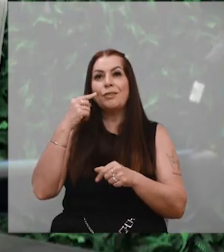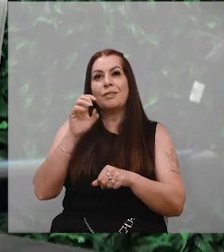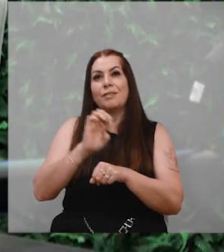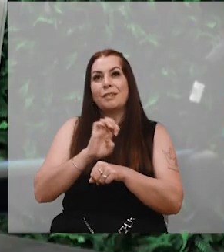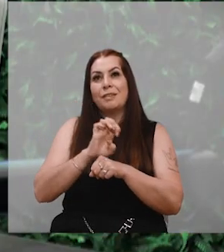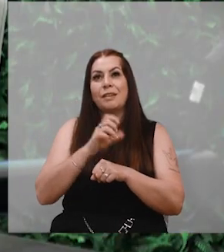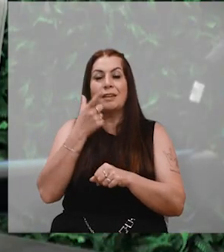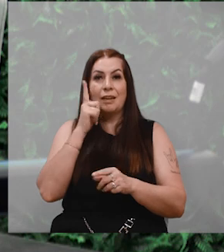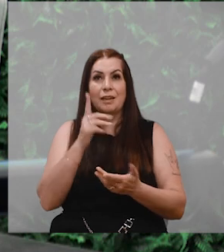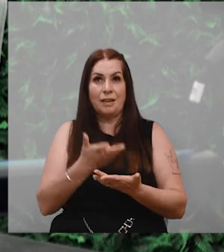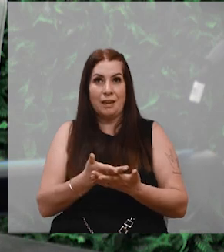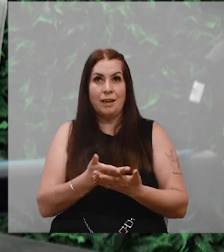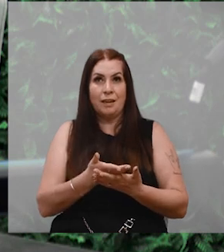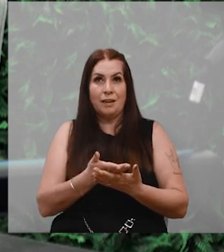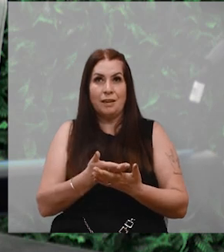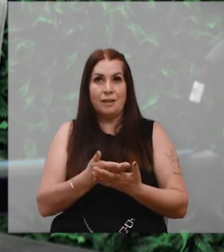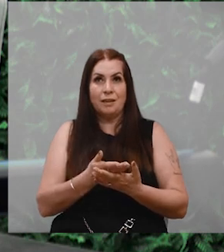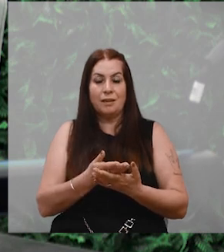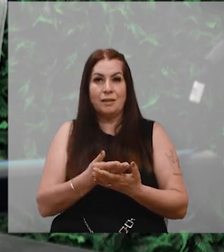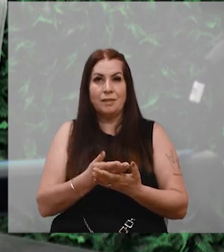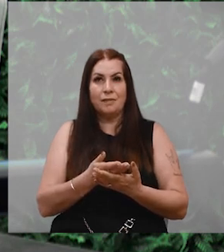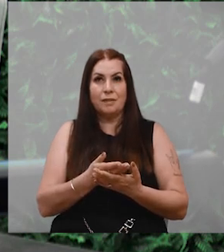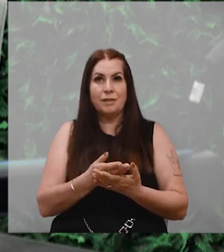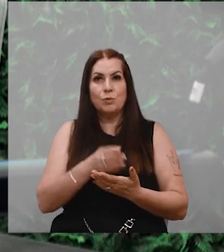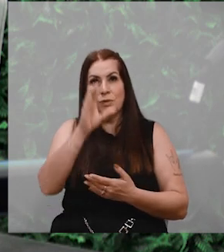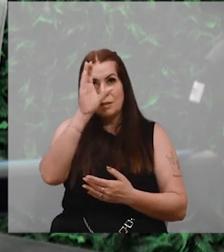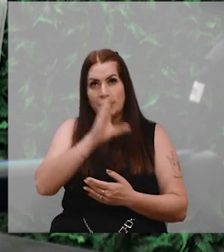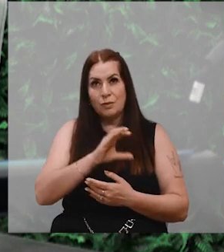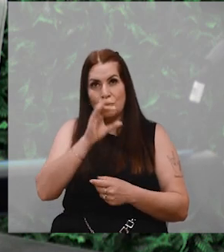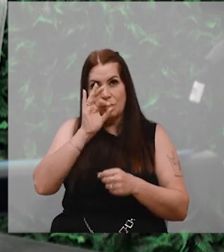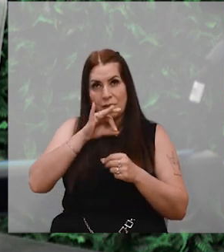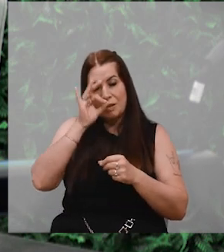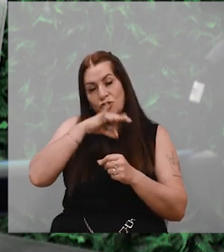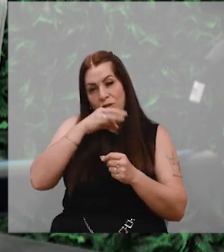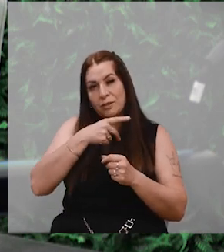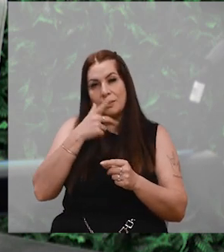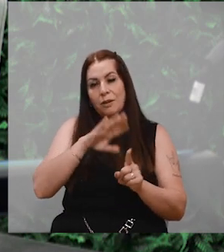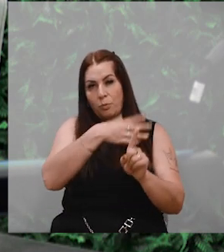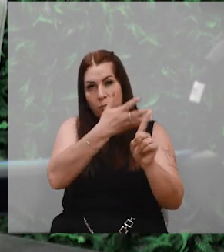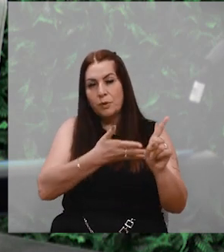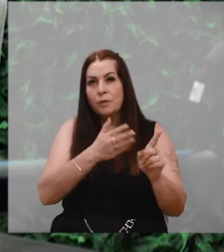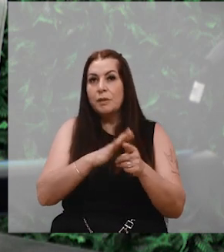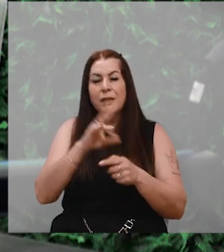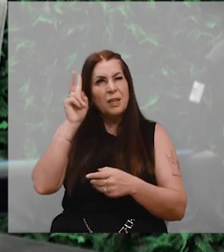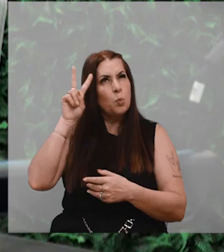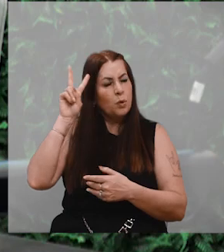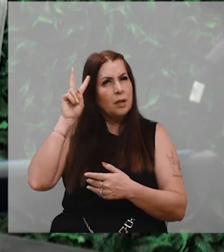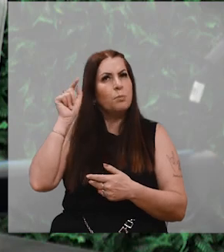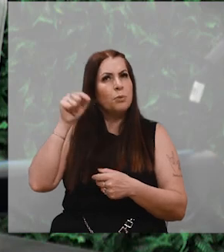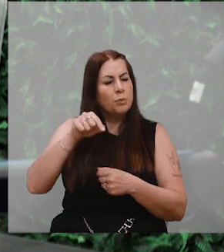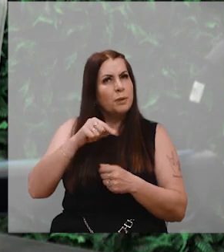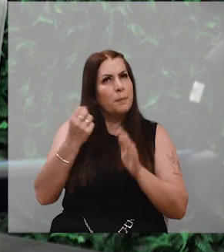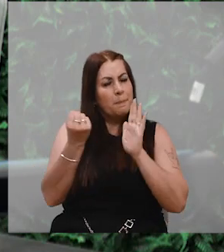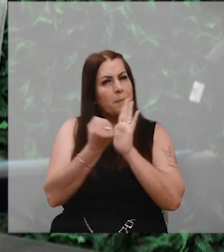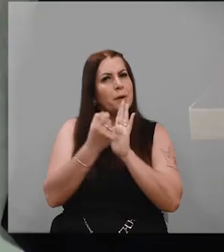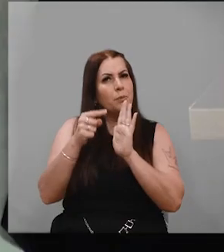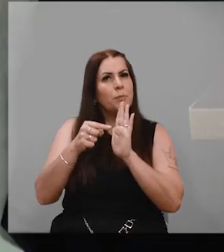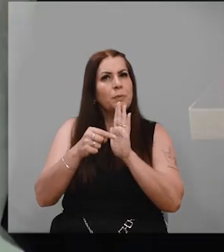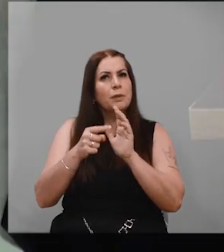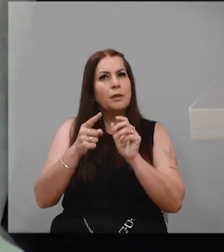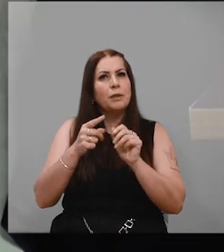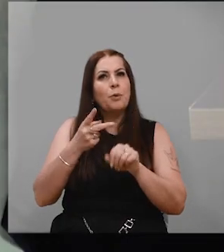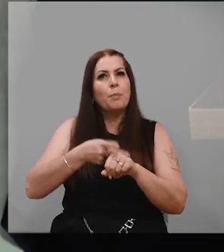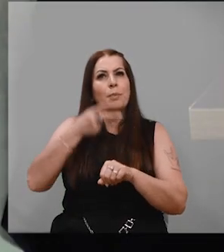acabaram recebendo a distinção de cidadão caxiense. Eu lembro uma que me marcou, foi o